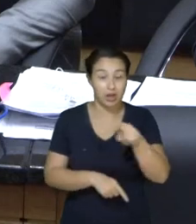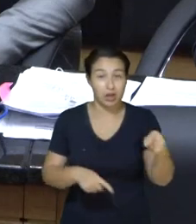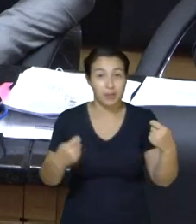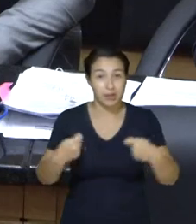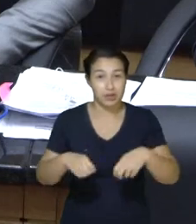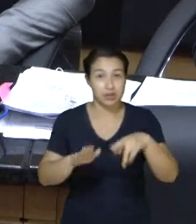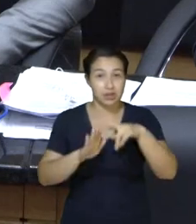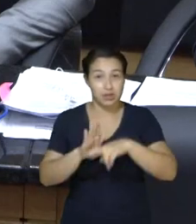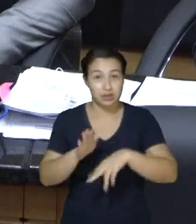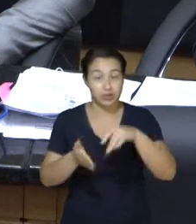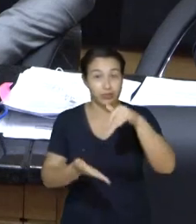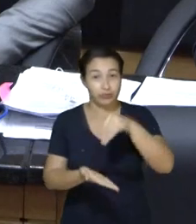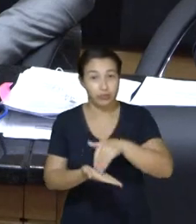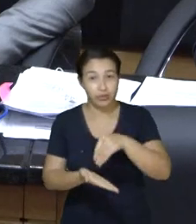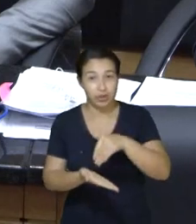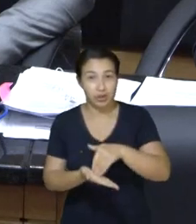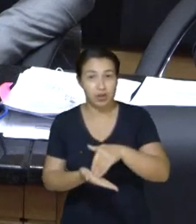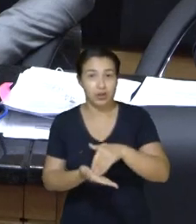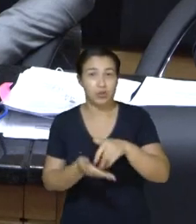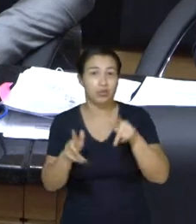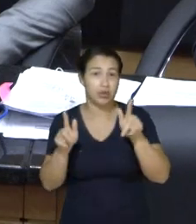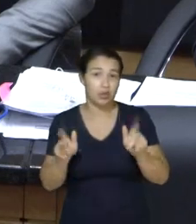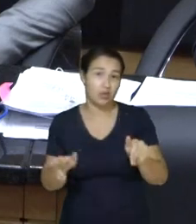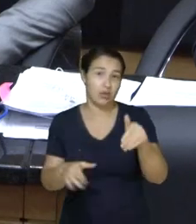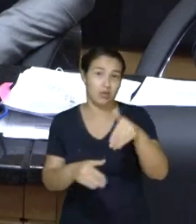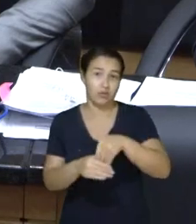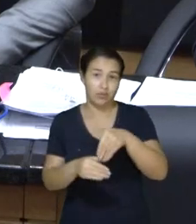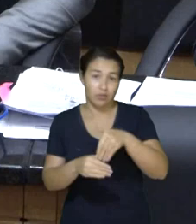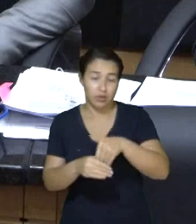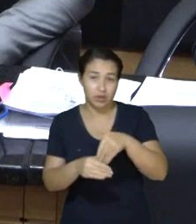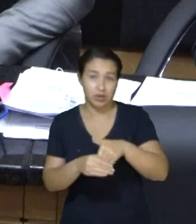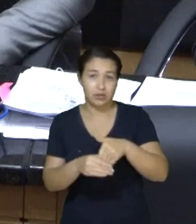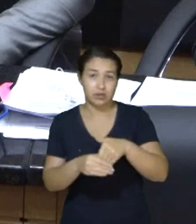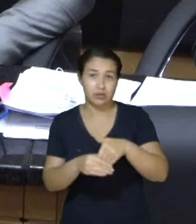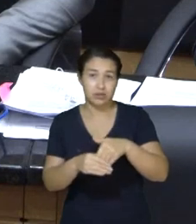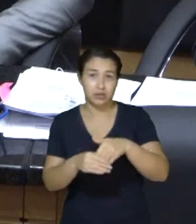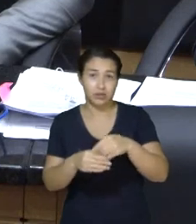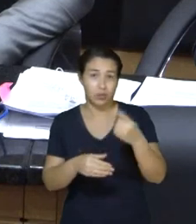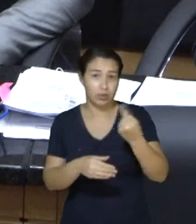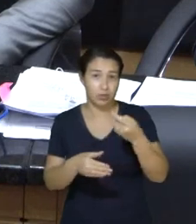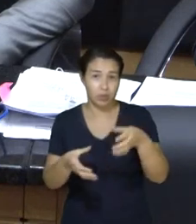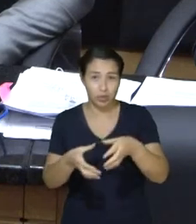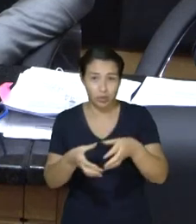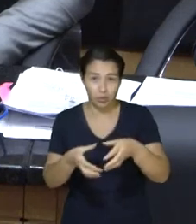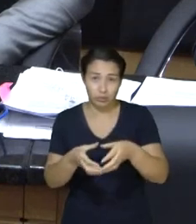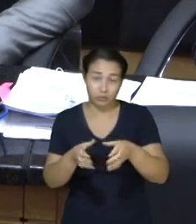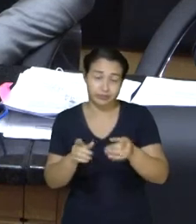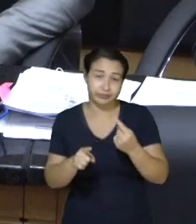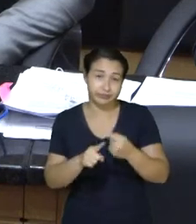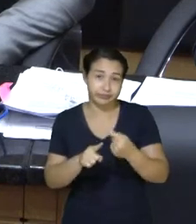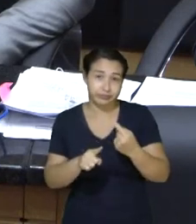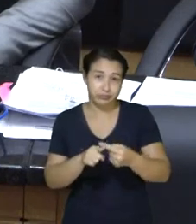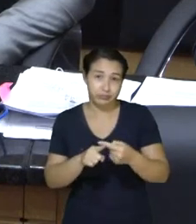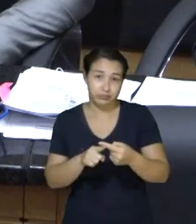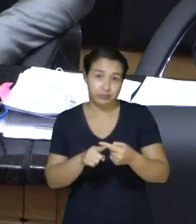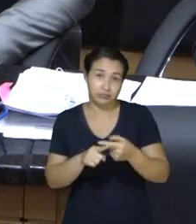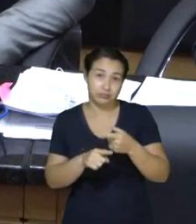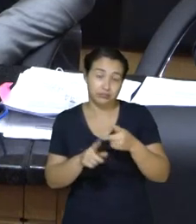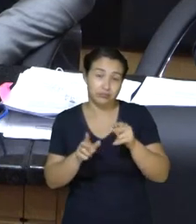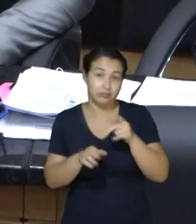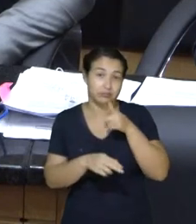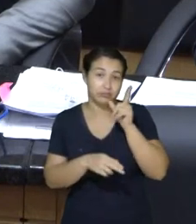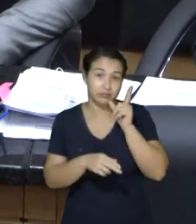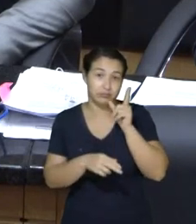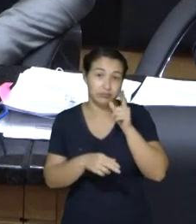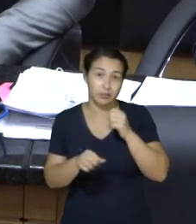final, repetir a mesma votação que foi feita no primeiro turno, já que, não, como disse ontem, é impossível